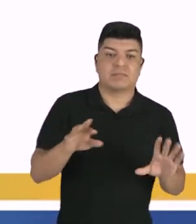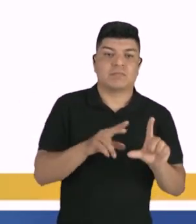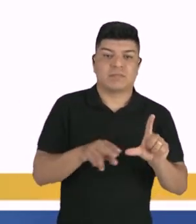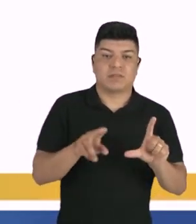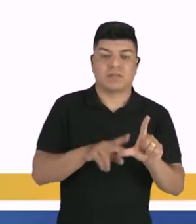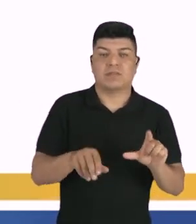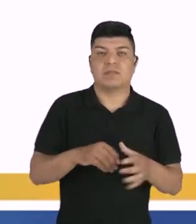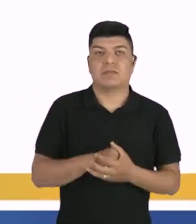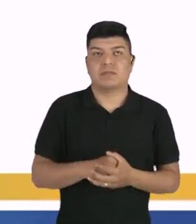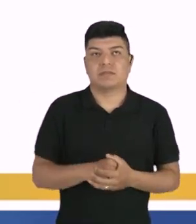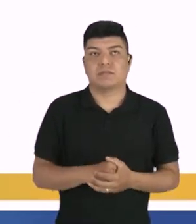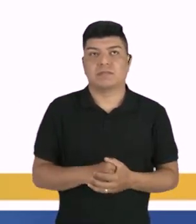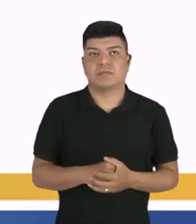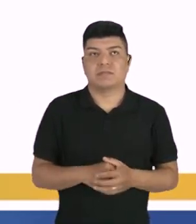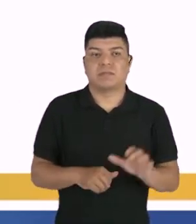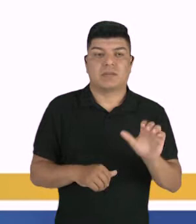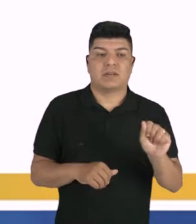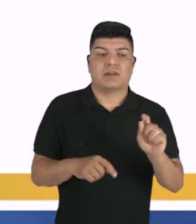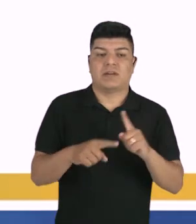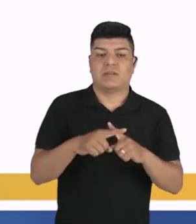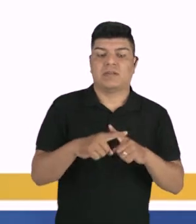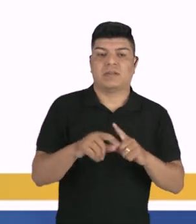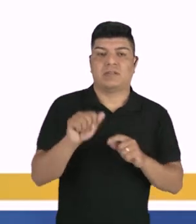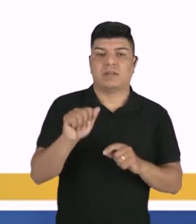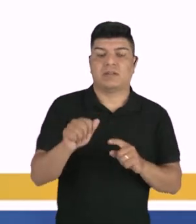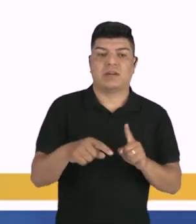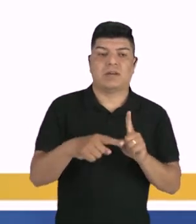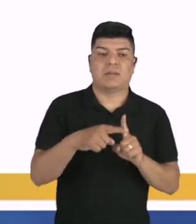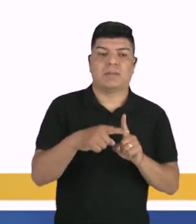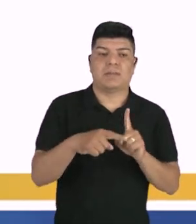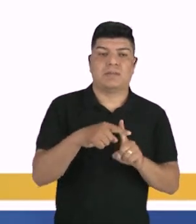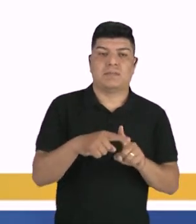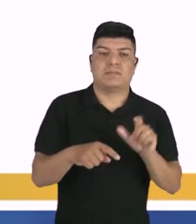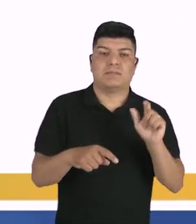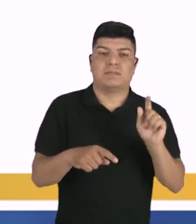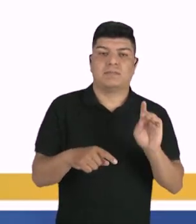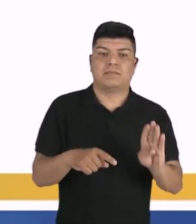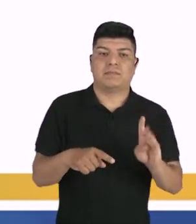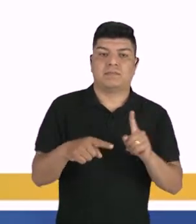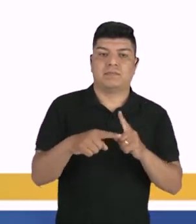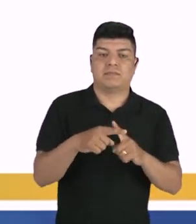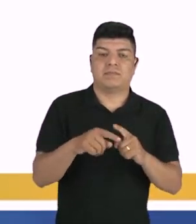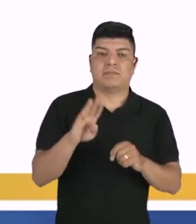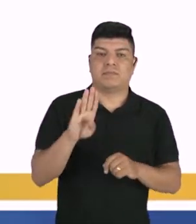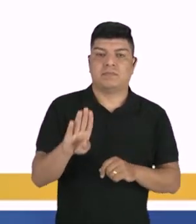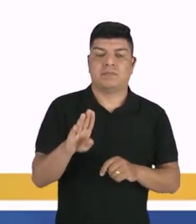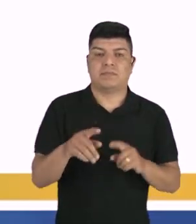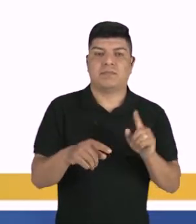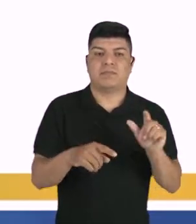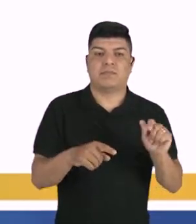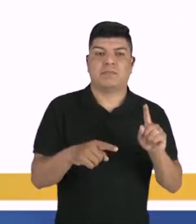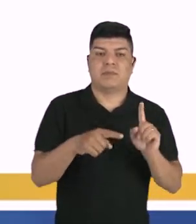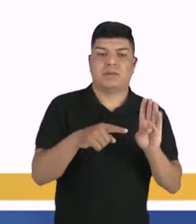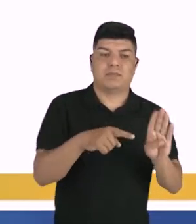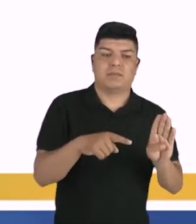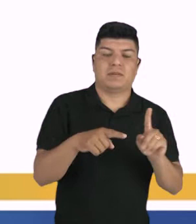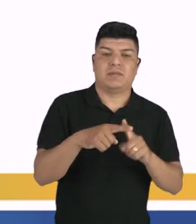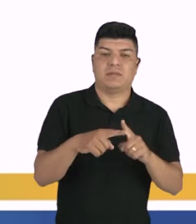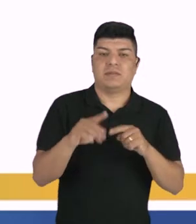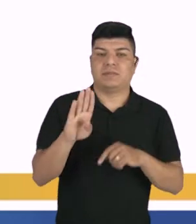letras. Então, A vezes A, mais A vezes B, mais B vezes A, mais B vezes